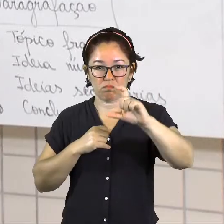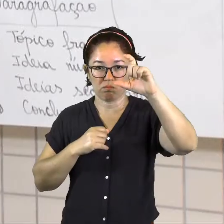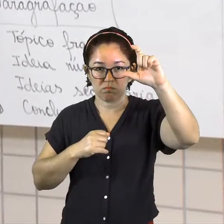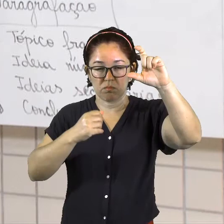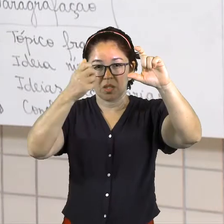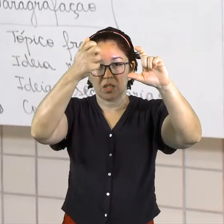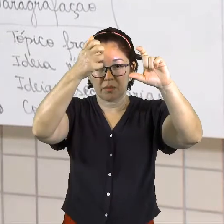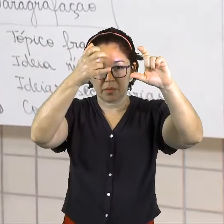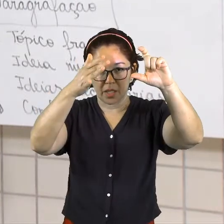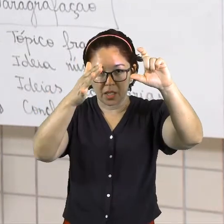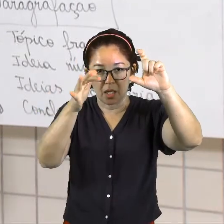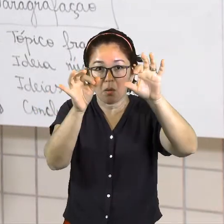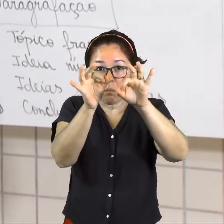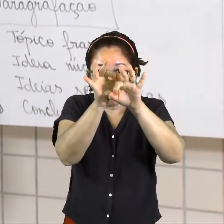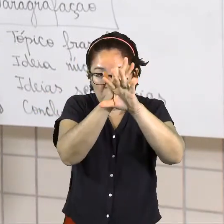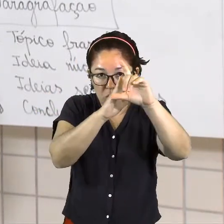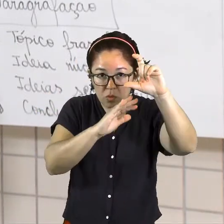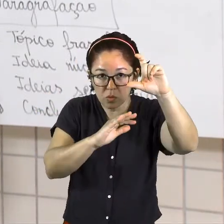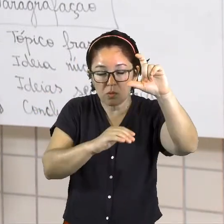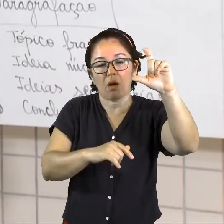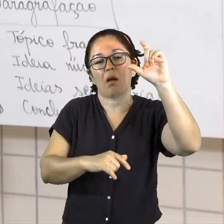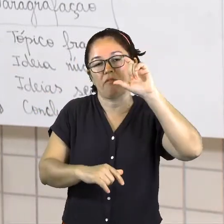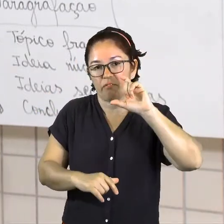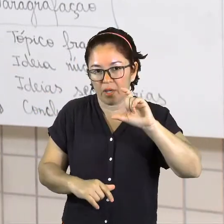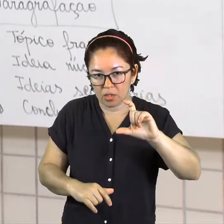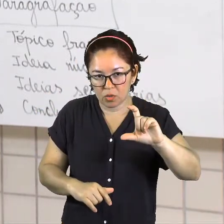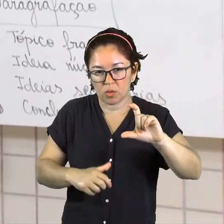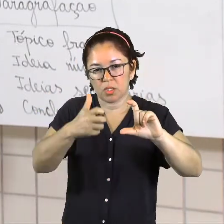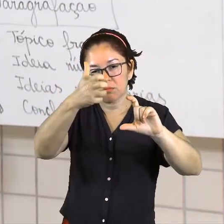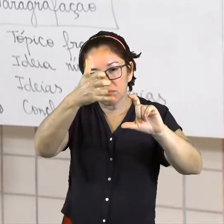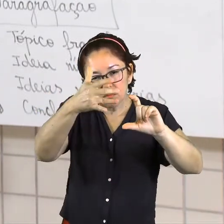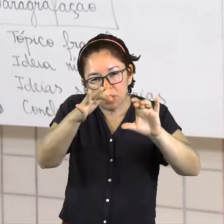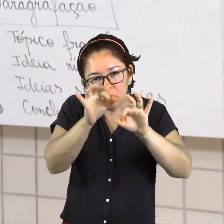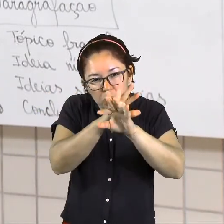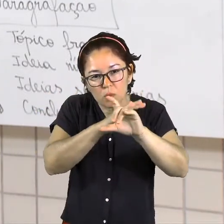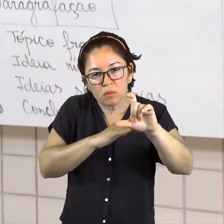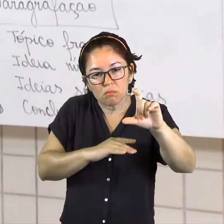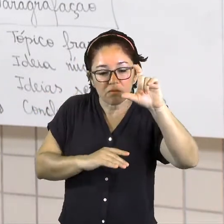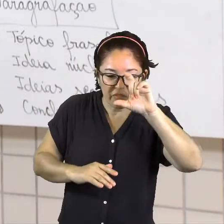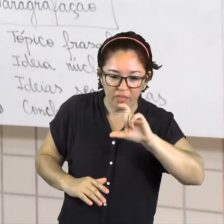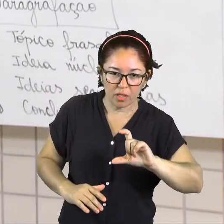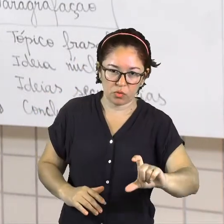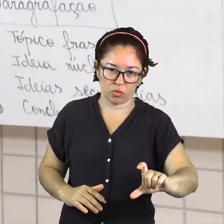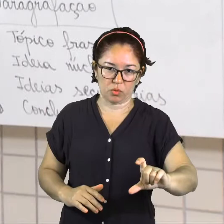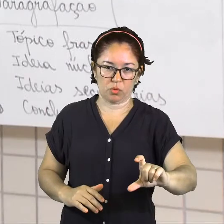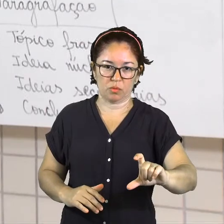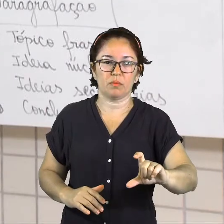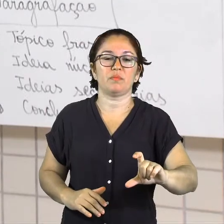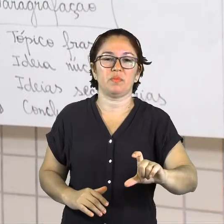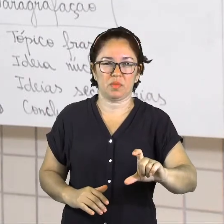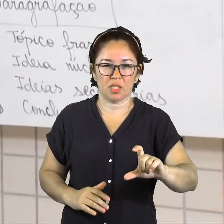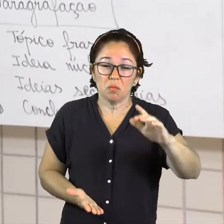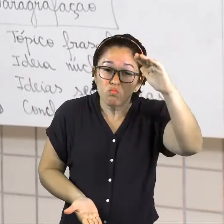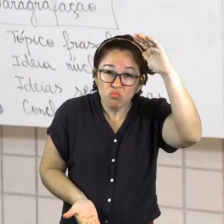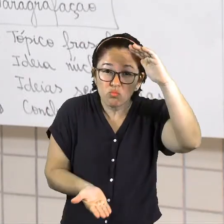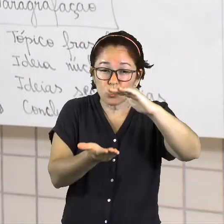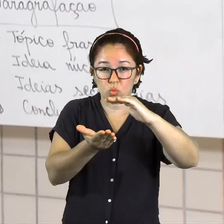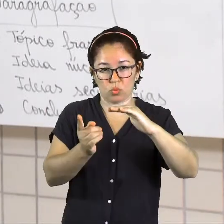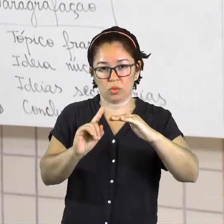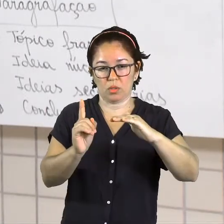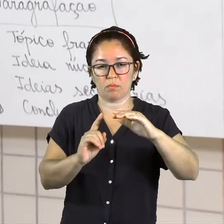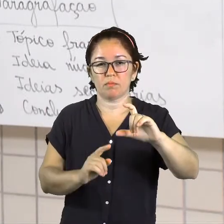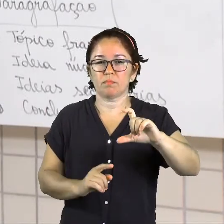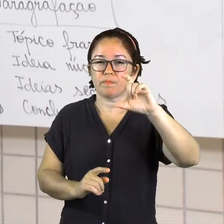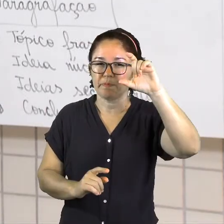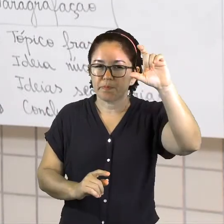Então aí é essa última dica aí de paragrafação, que quando vocês estiverem escrevendo um texto maior, vocês vão pensar